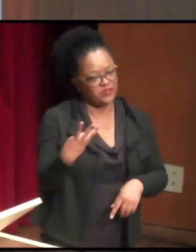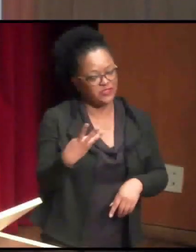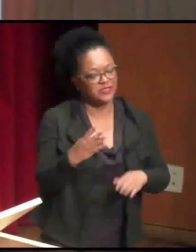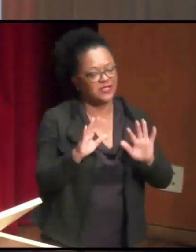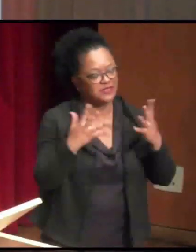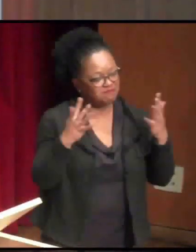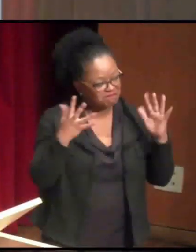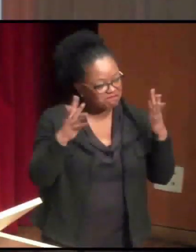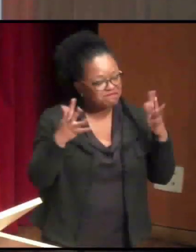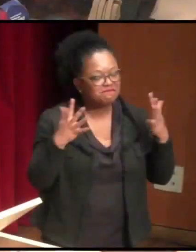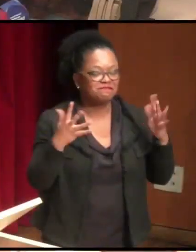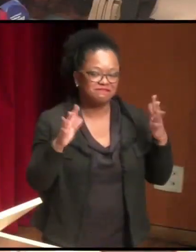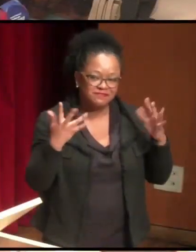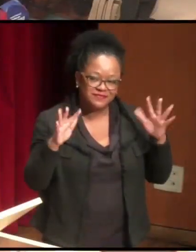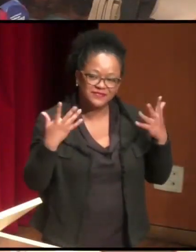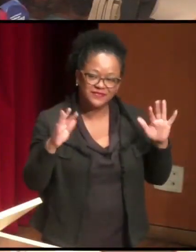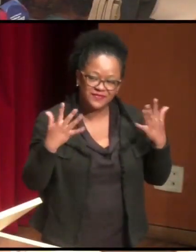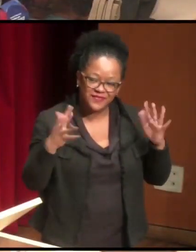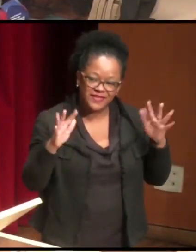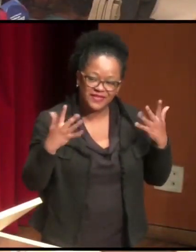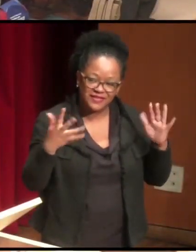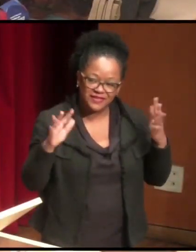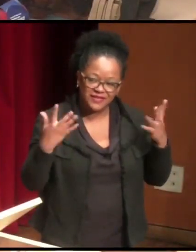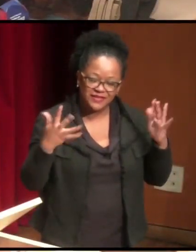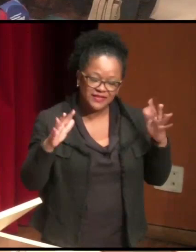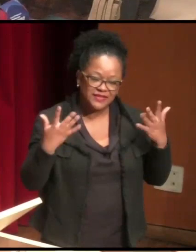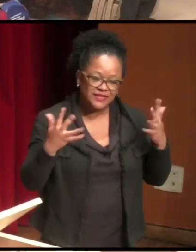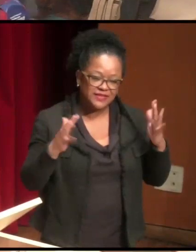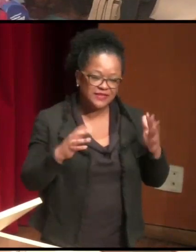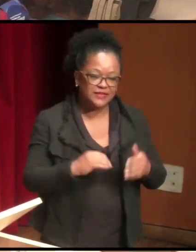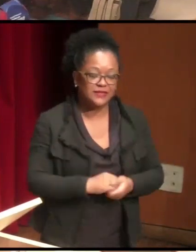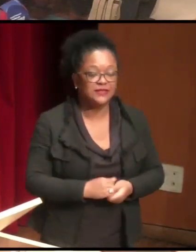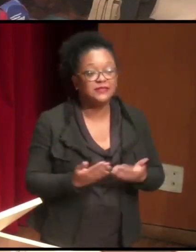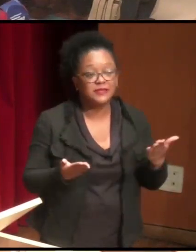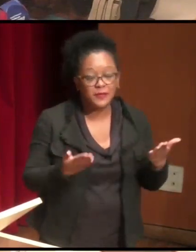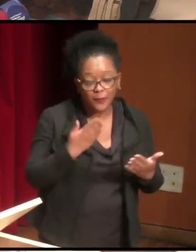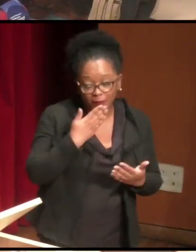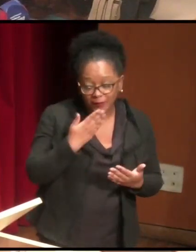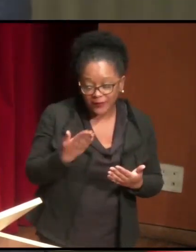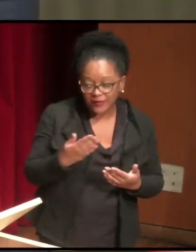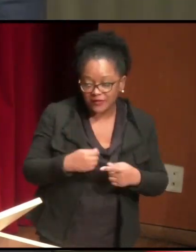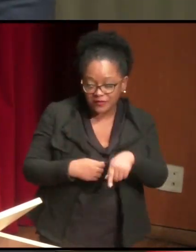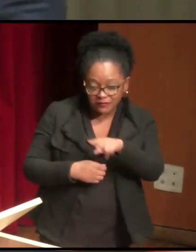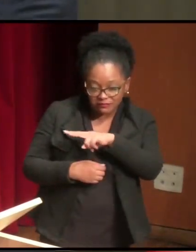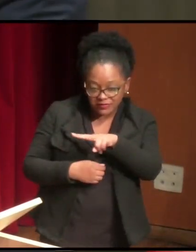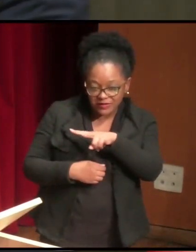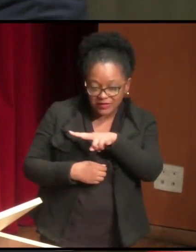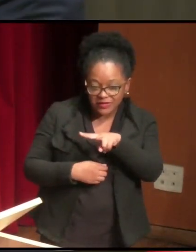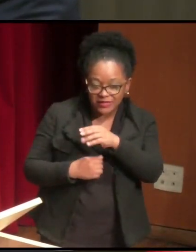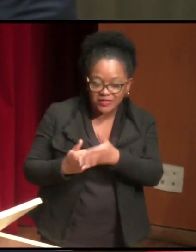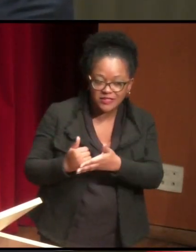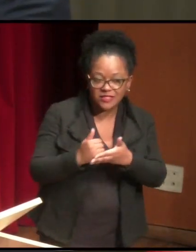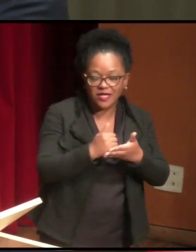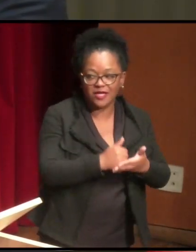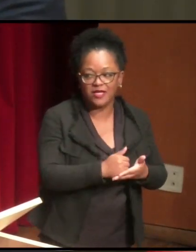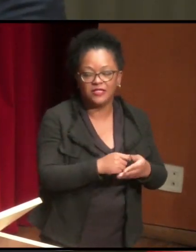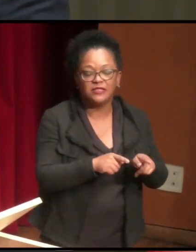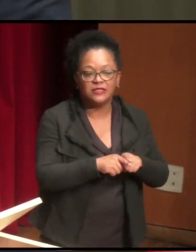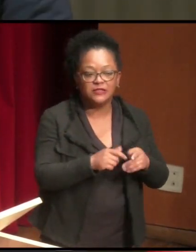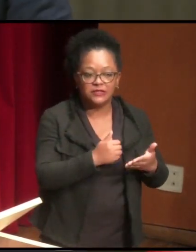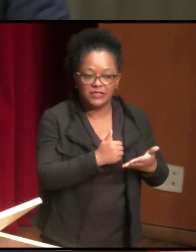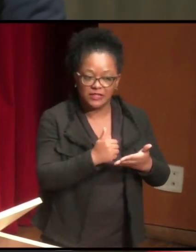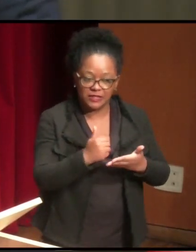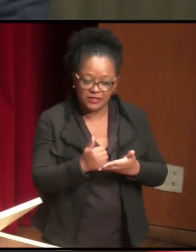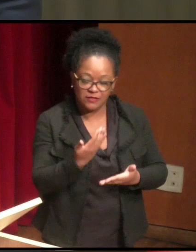palmas. Eu queria pedir ajuda para a Adriana e para a Luana. Vamos conduzir os nossos convidados